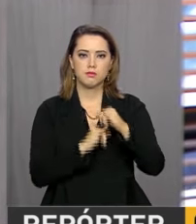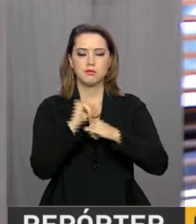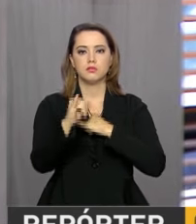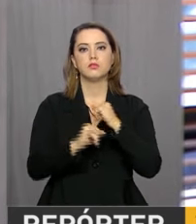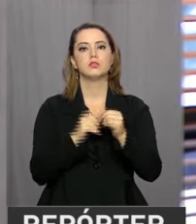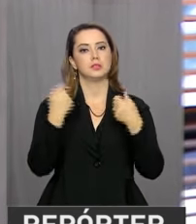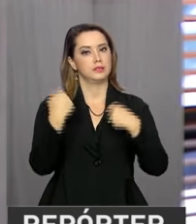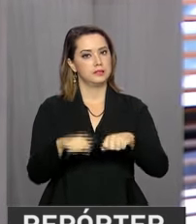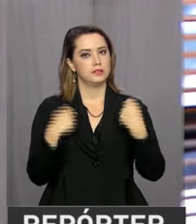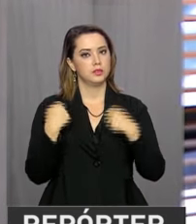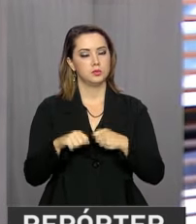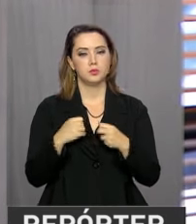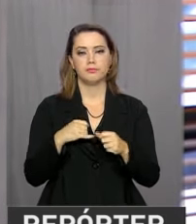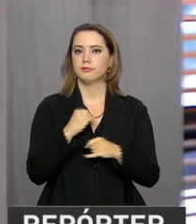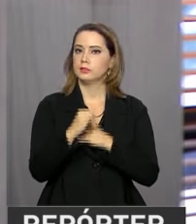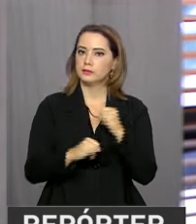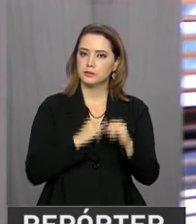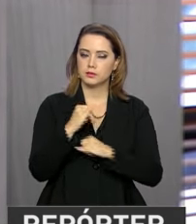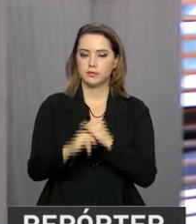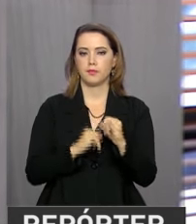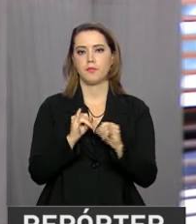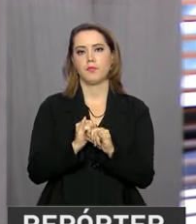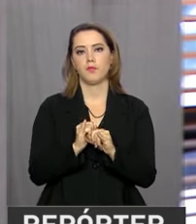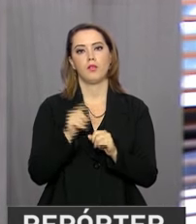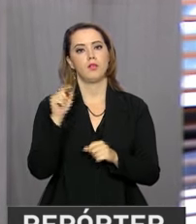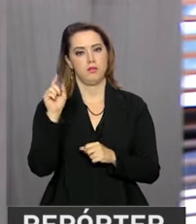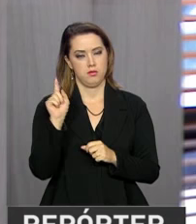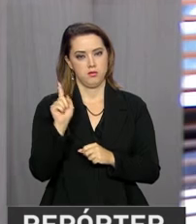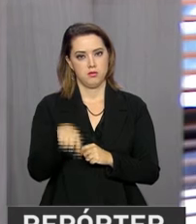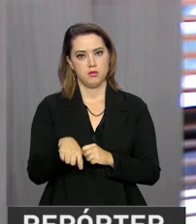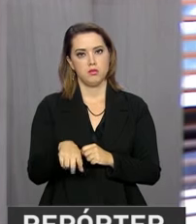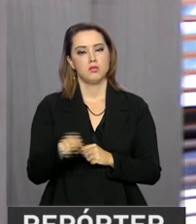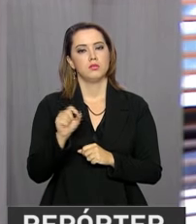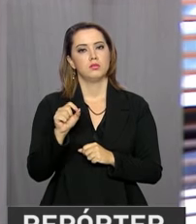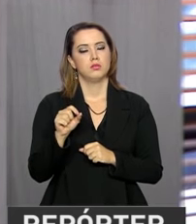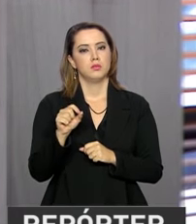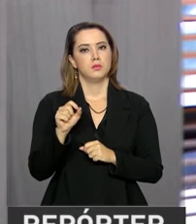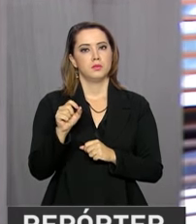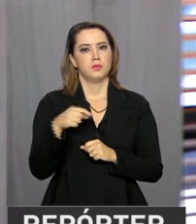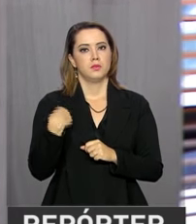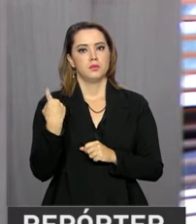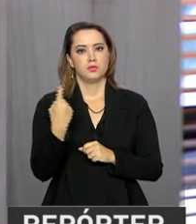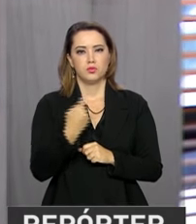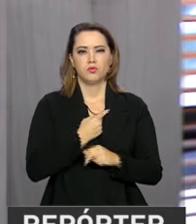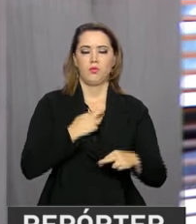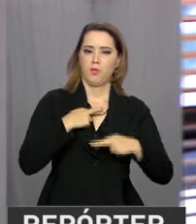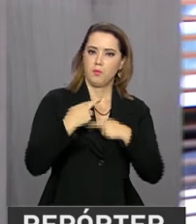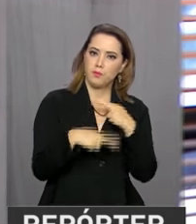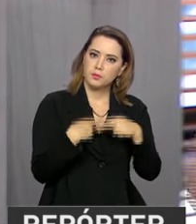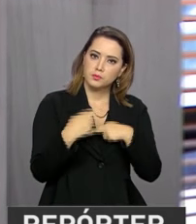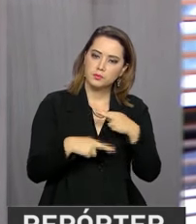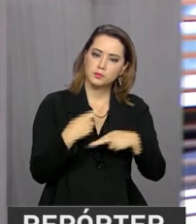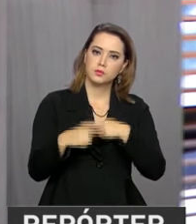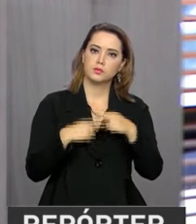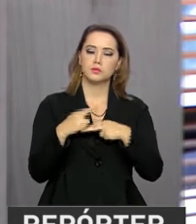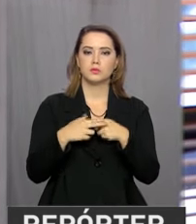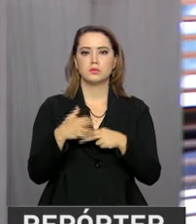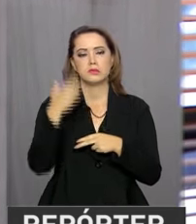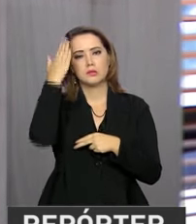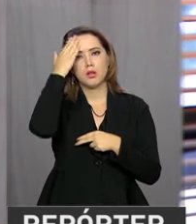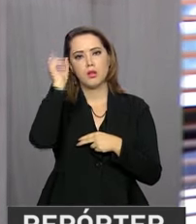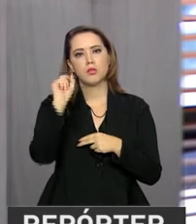assim Precisa da da da internet e principalmente a a parte a gente faz muita reciclagem então a gente precisa tá fazendo